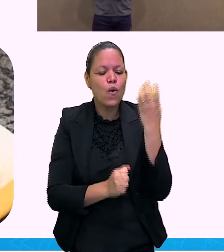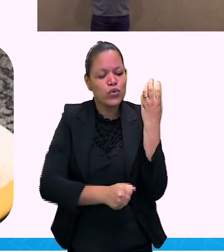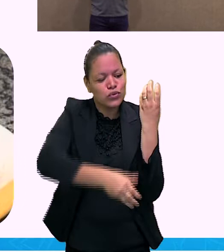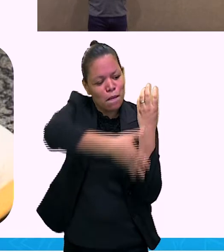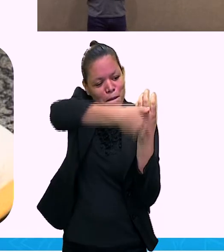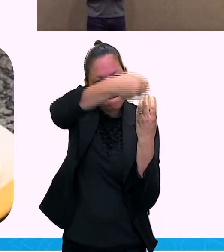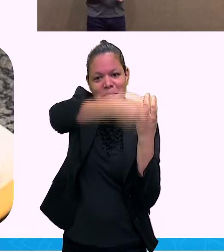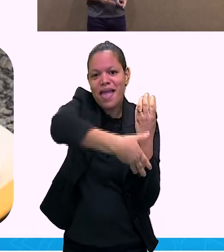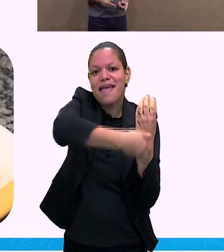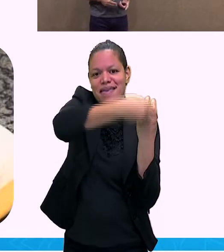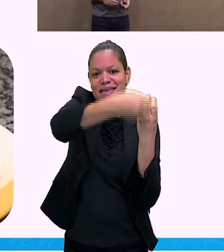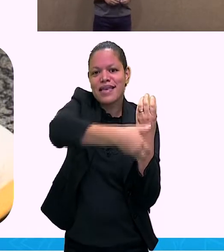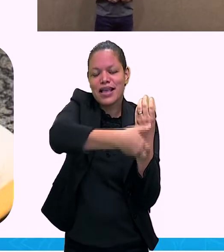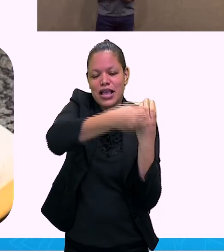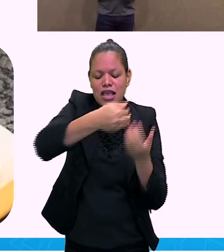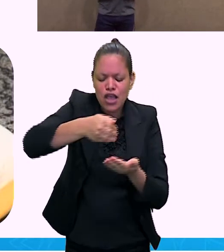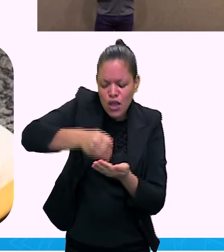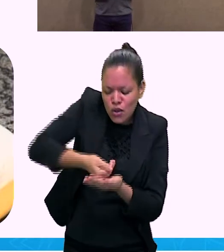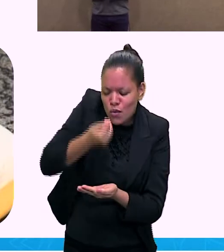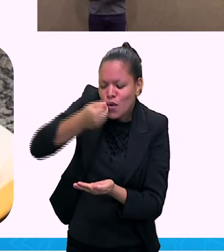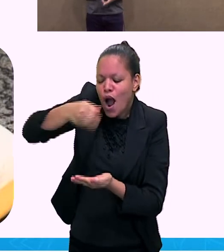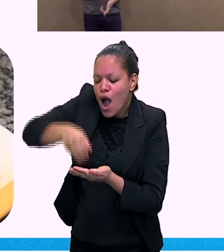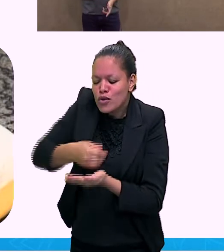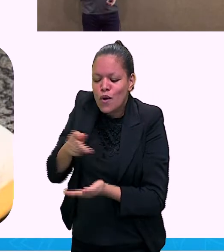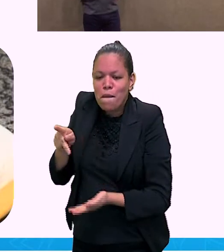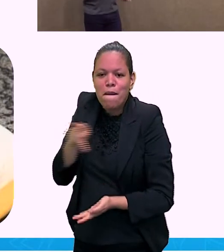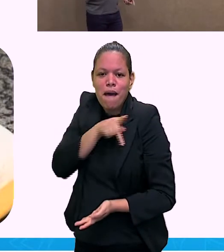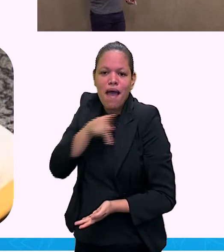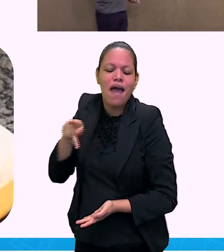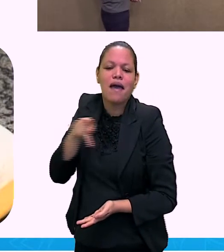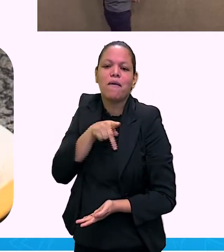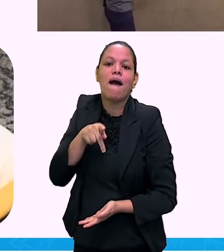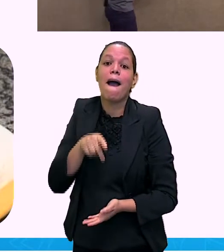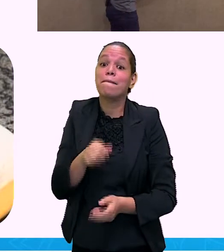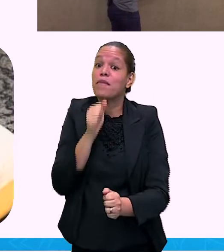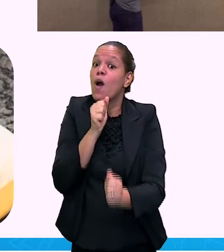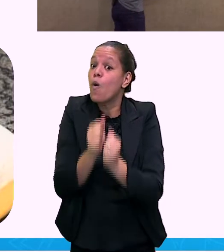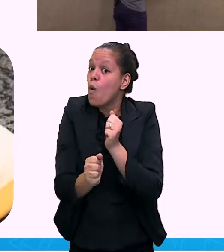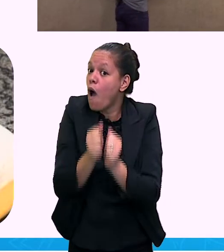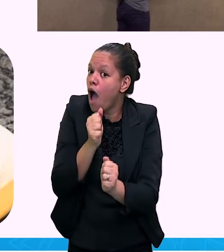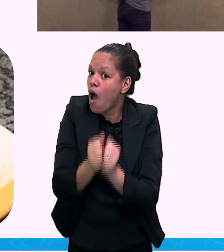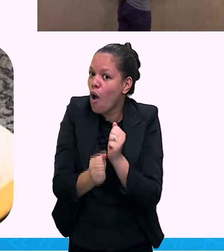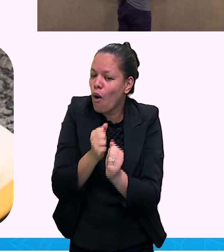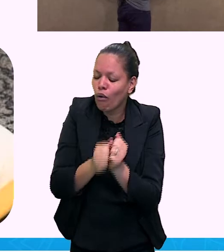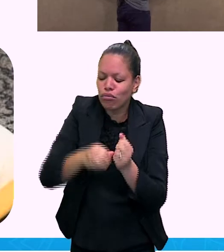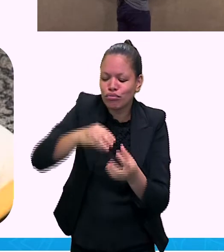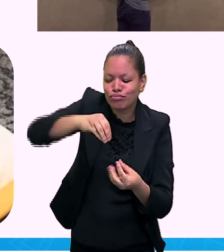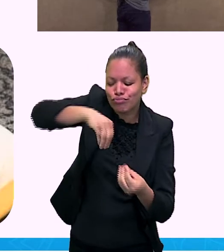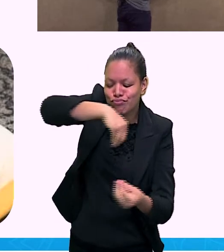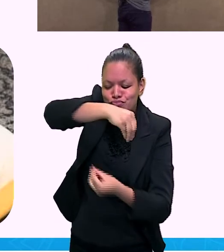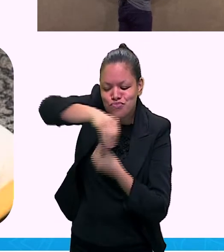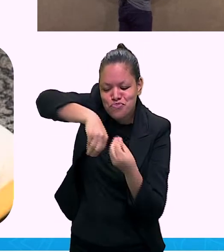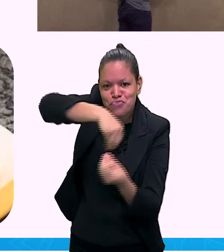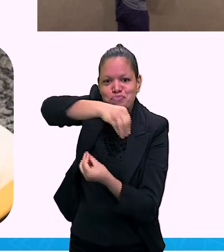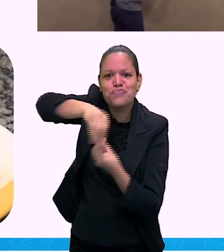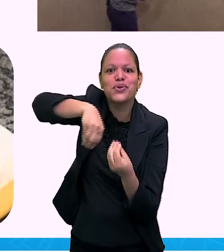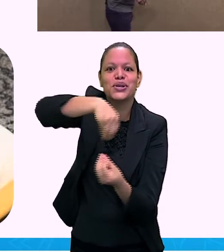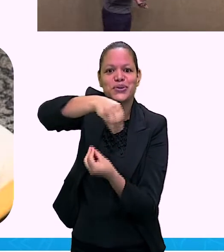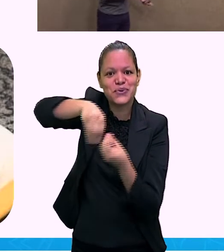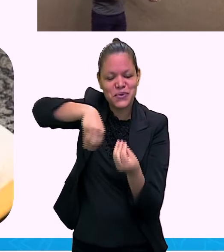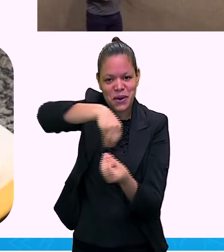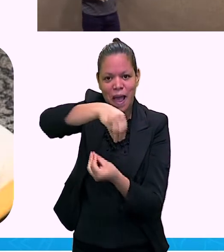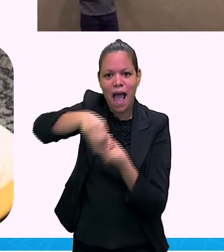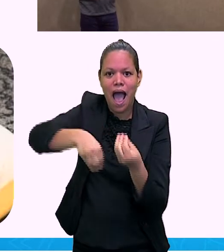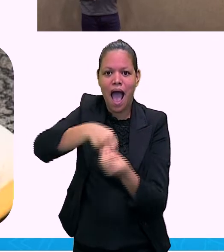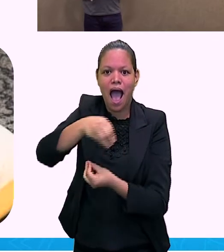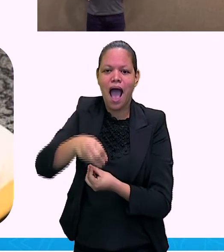imagem, a sopa paraguaia, o arroz carreteiro, né, muito famoso também. Esse arroz carreteiro é conhecido